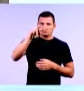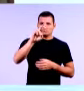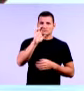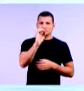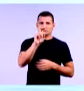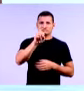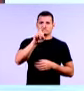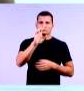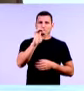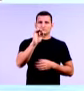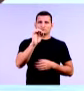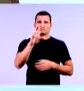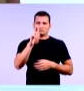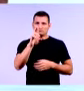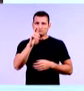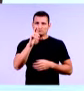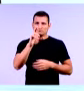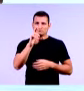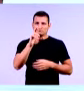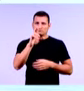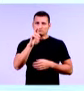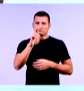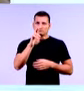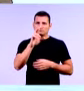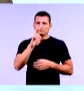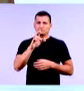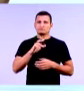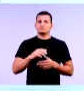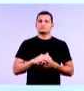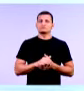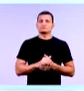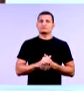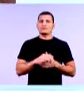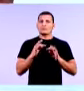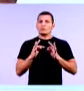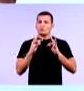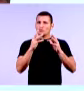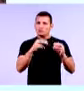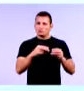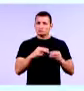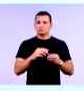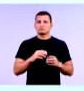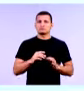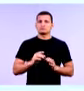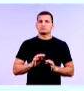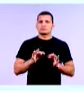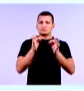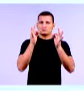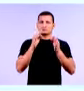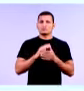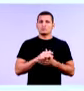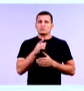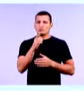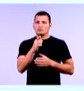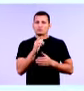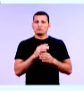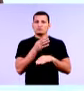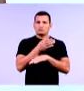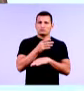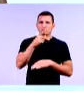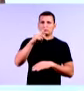um provedor que vai fornecer todos esses serviços. Então, por exemplo, você chega num provedor e contrata